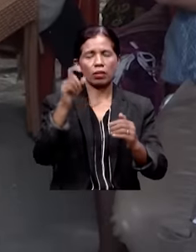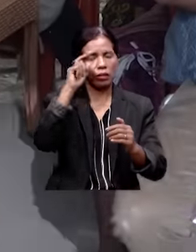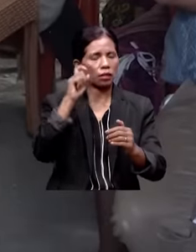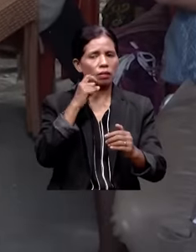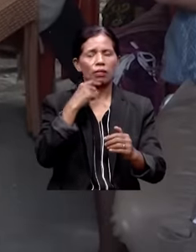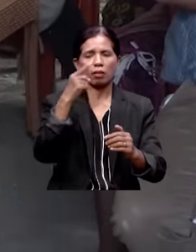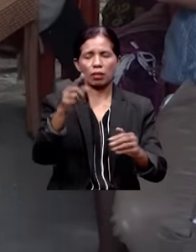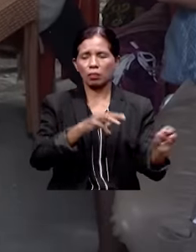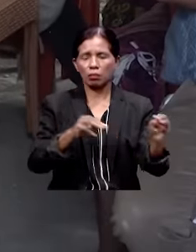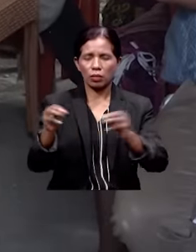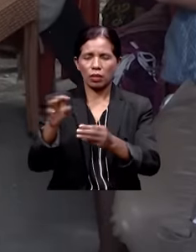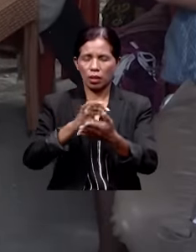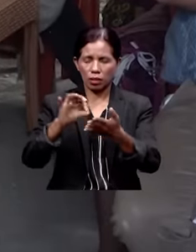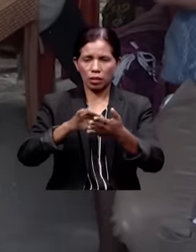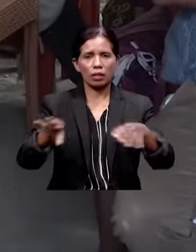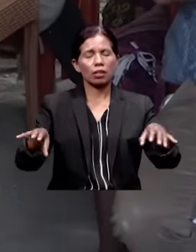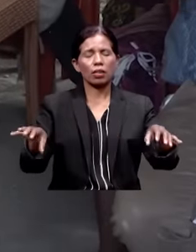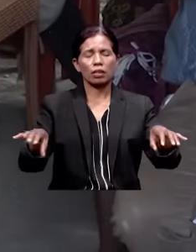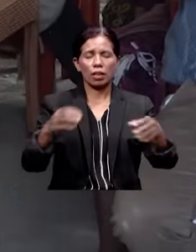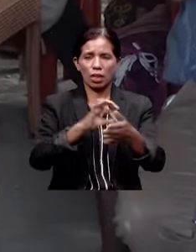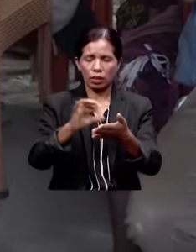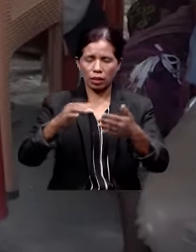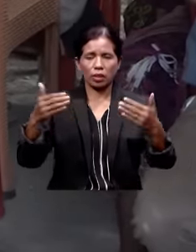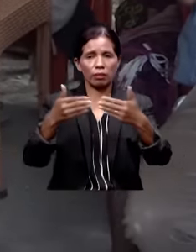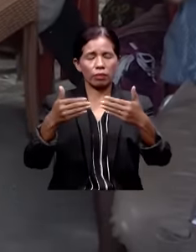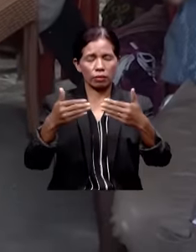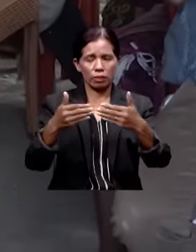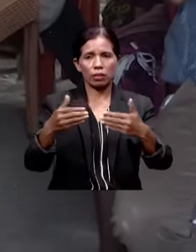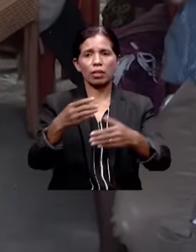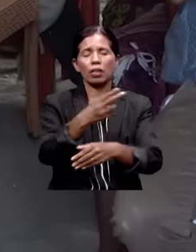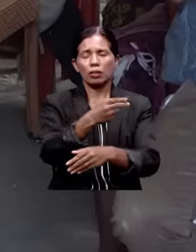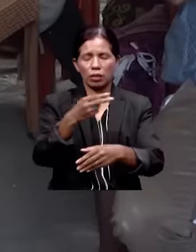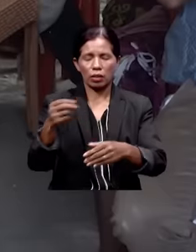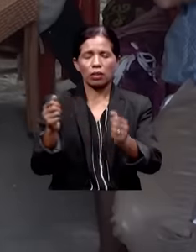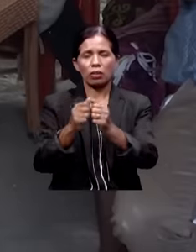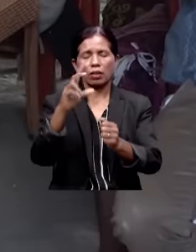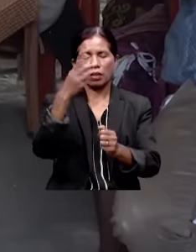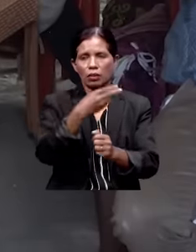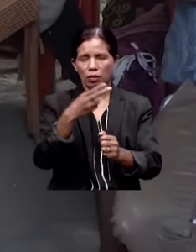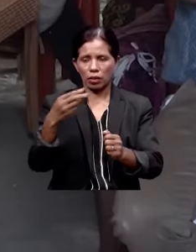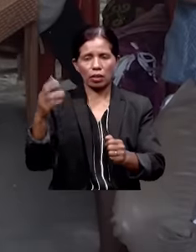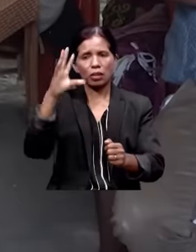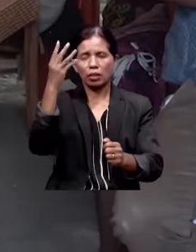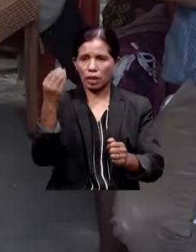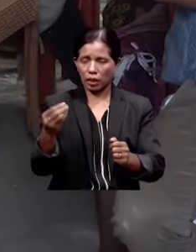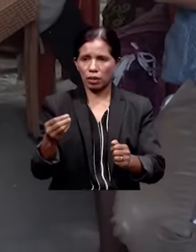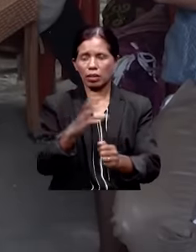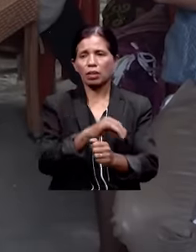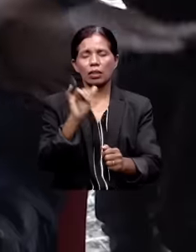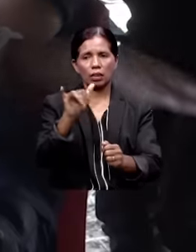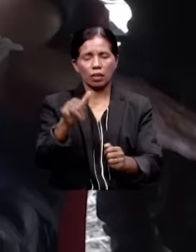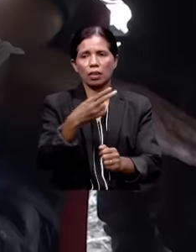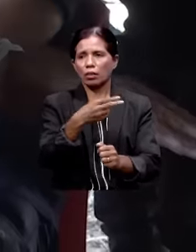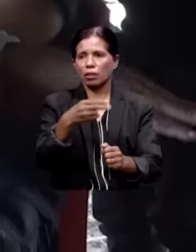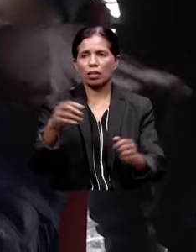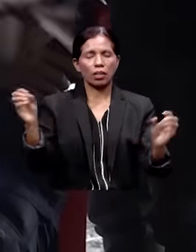razão adianta assina acordo tratado fronteira terrestre entre Timor-Leste e Indonésia e a Jakarta, Indonésia, foi na Lais ne, tamba ia acordo ne, Indonésia